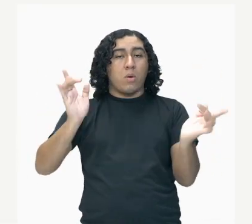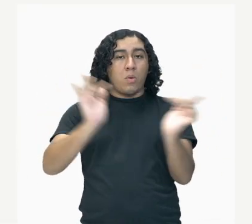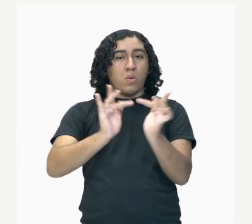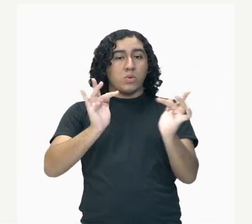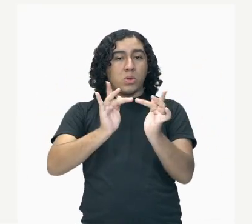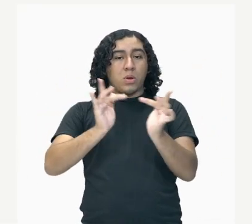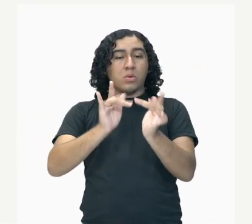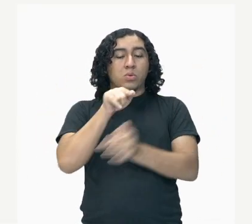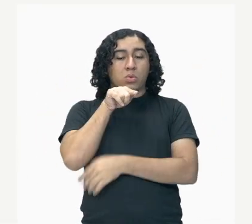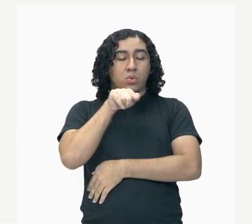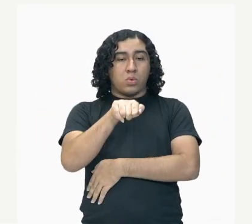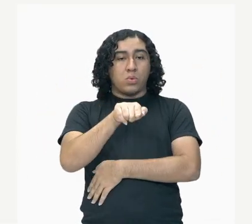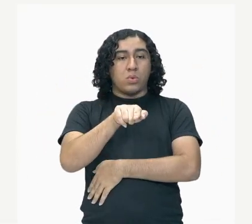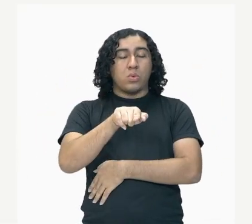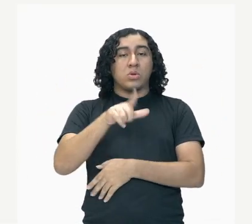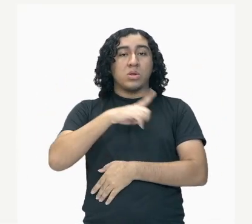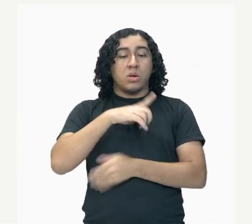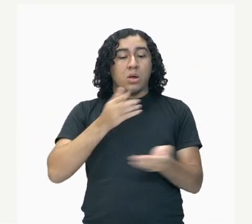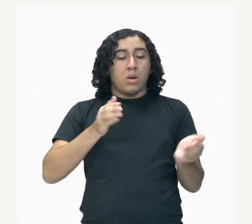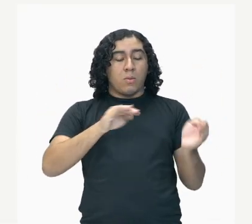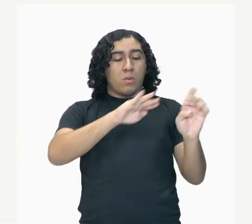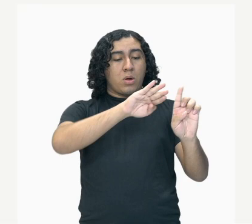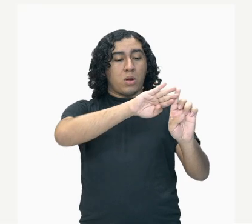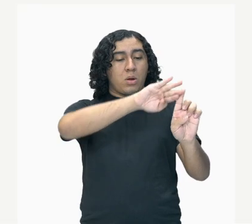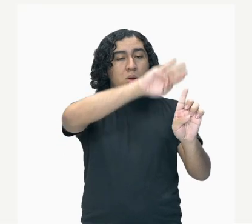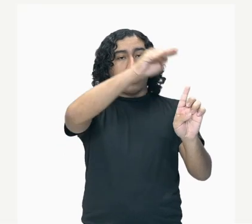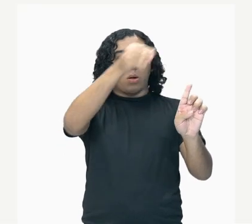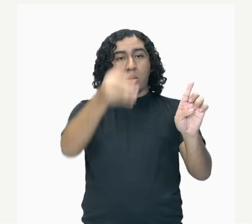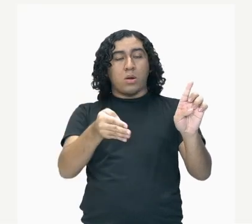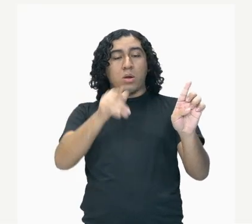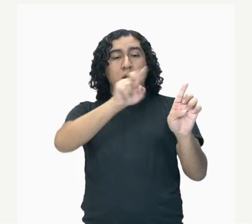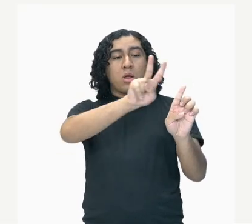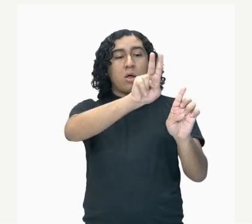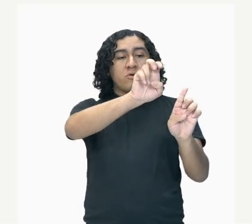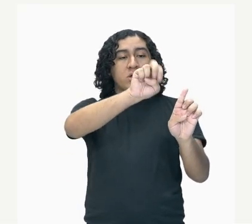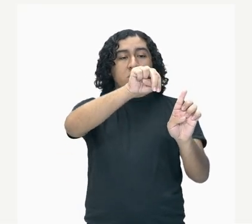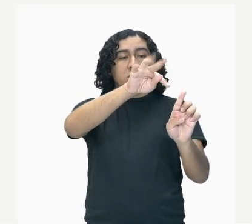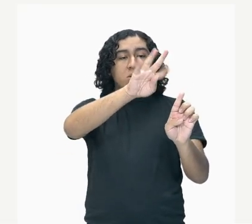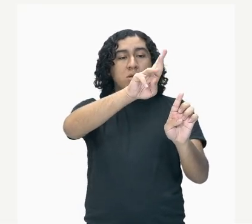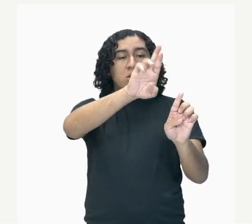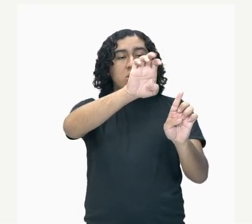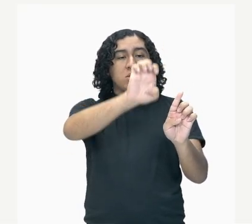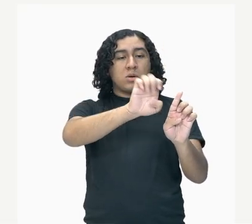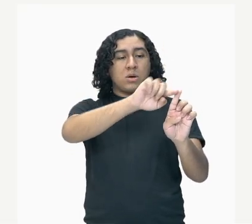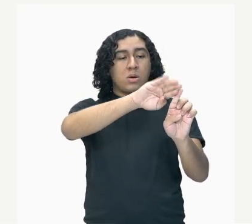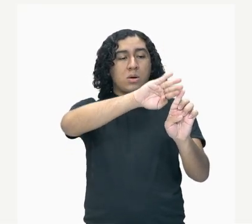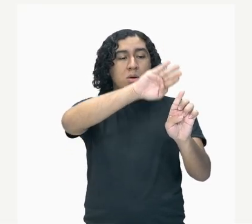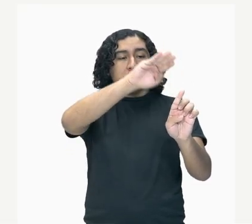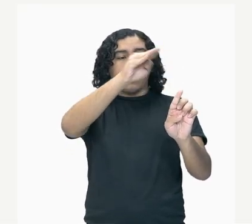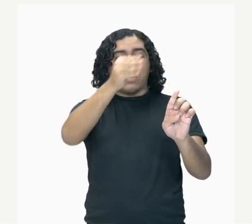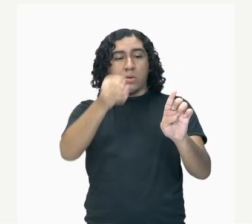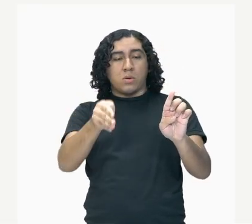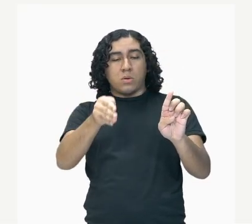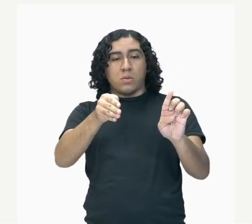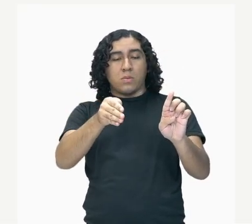gente vai dar o nome de ventre porque é essa parte aqui ó essa parte em que a onda fica bem grandona aí